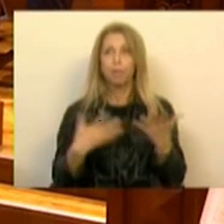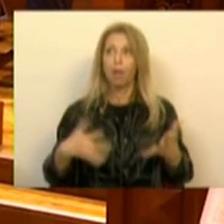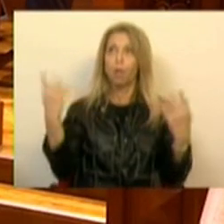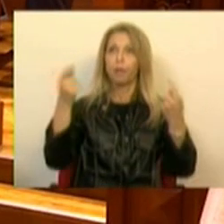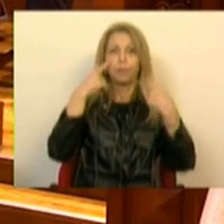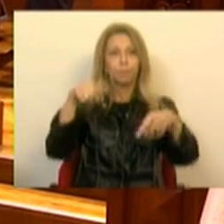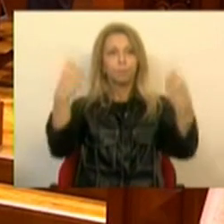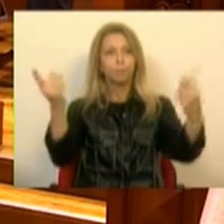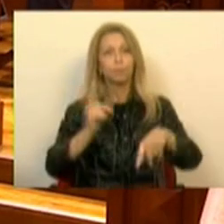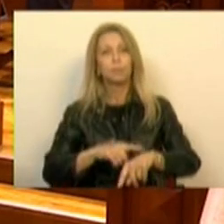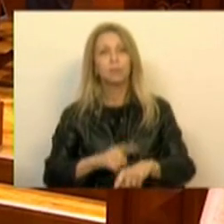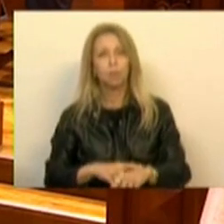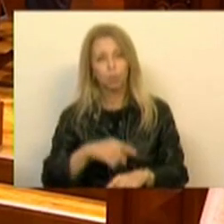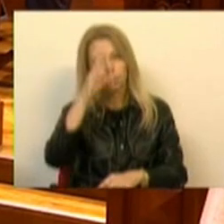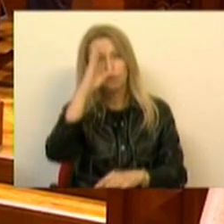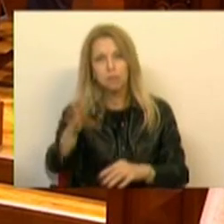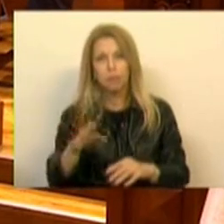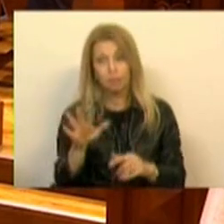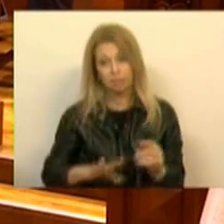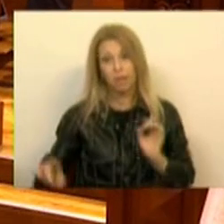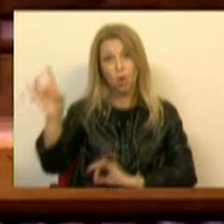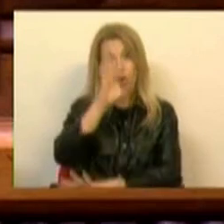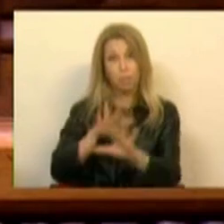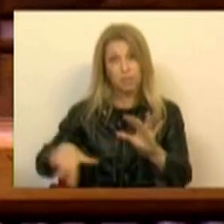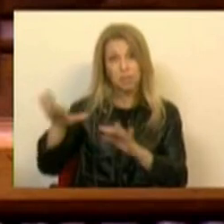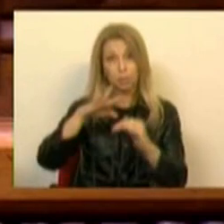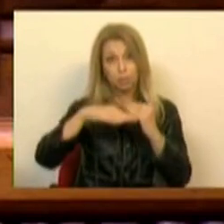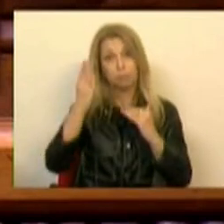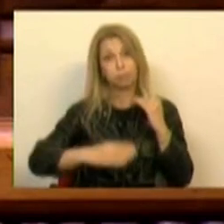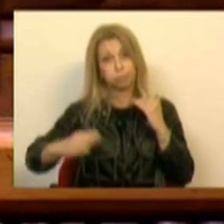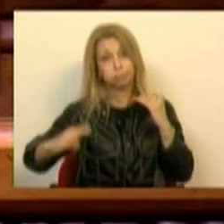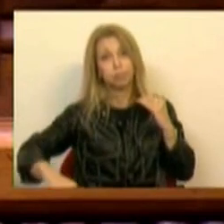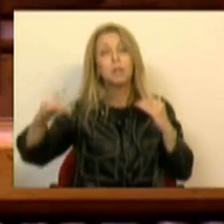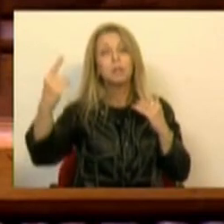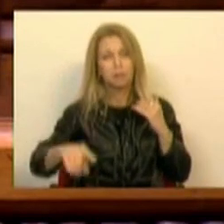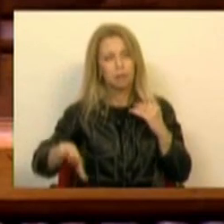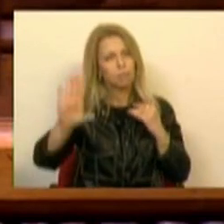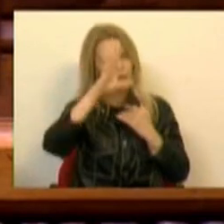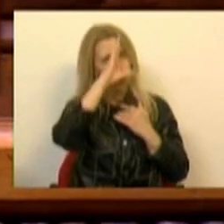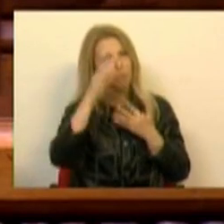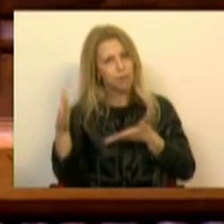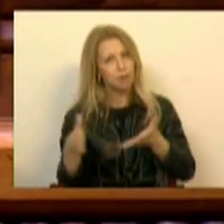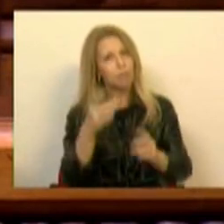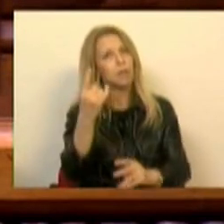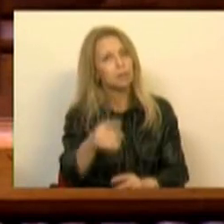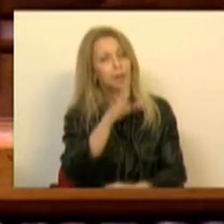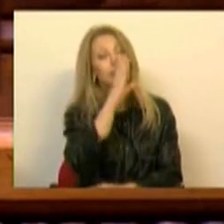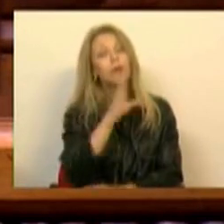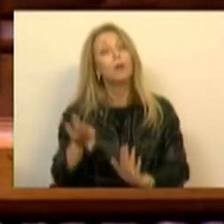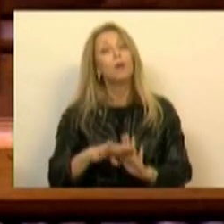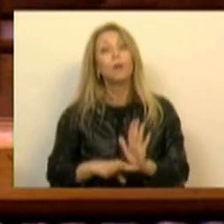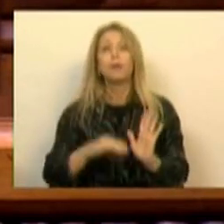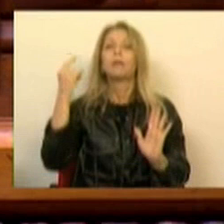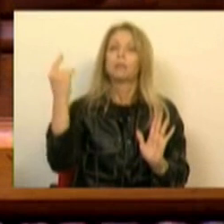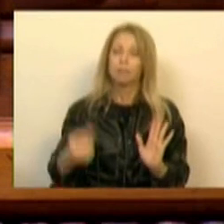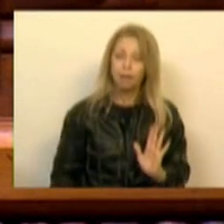sabem que mesmo no clima instável que atravessa a Europa, o Governo tem um rumo, está a executar o seu programa e